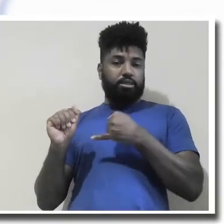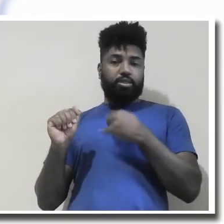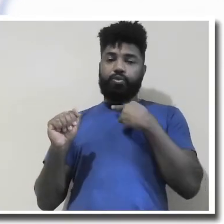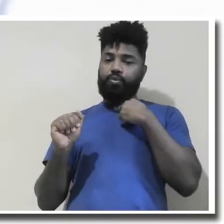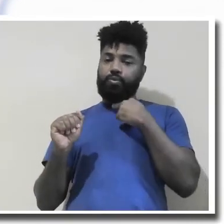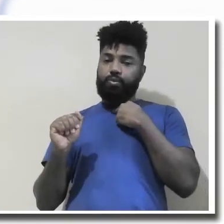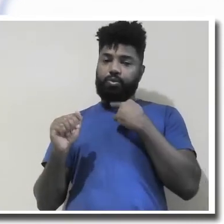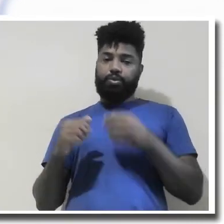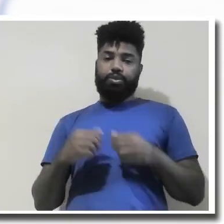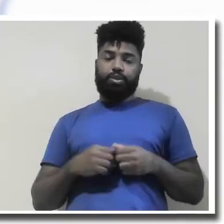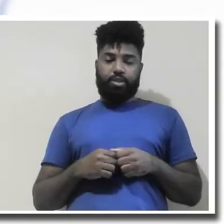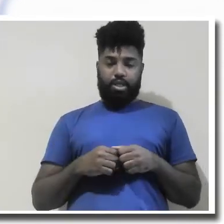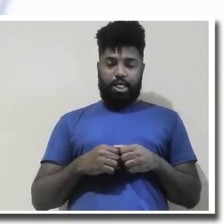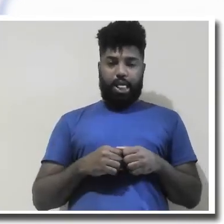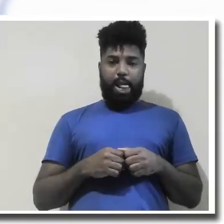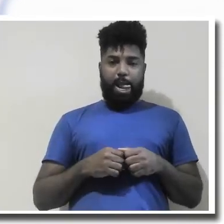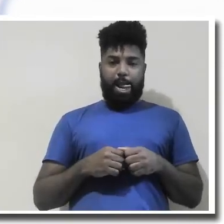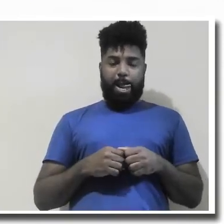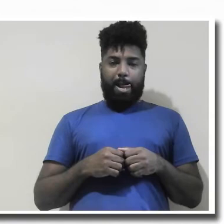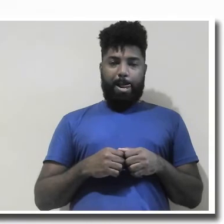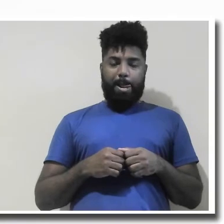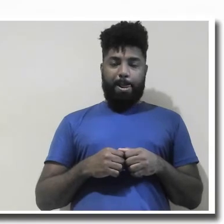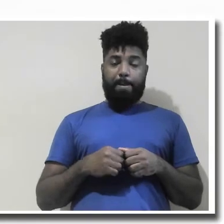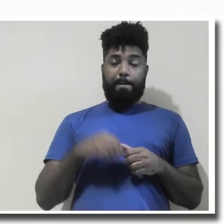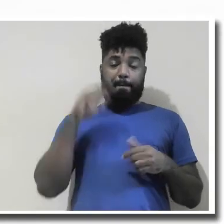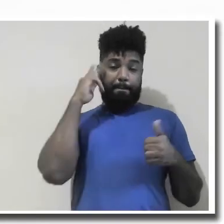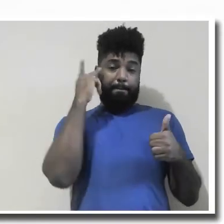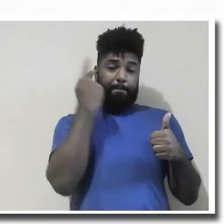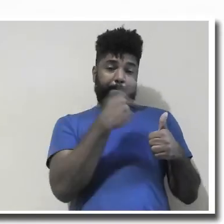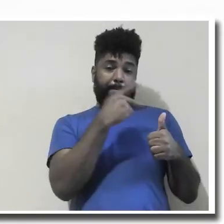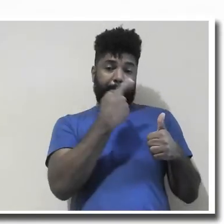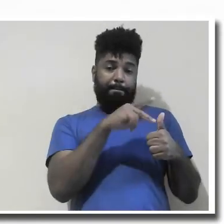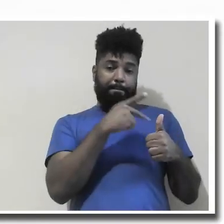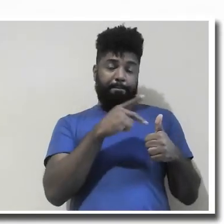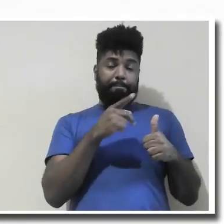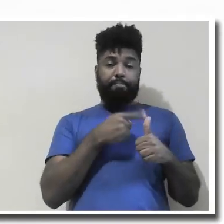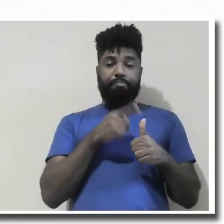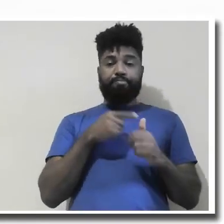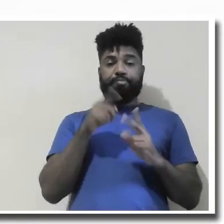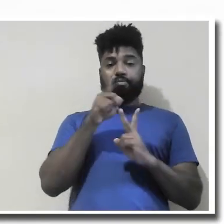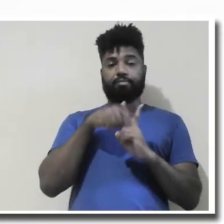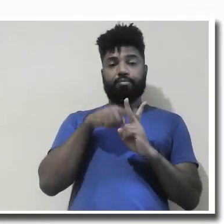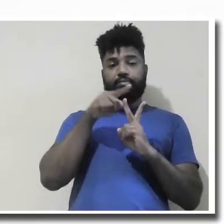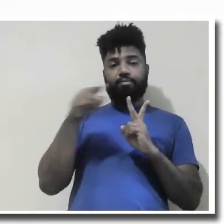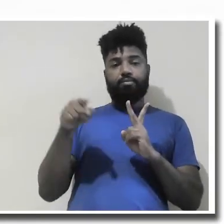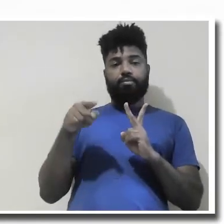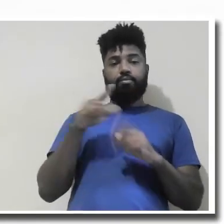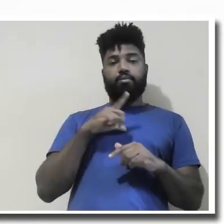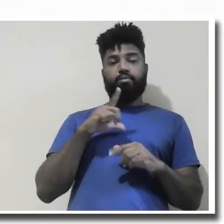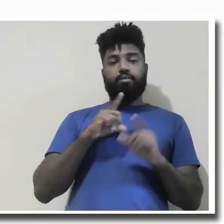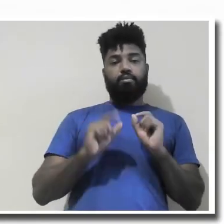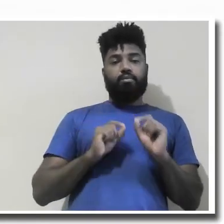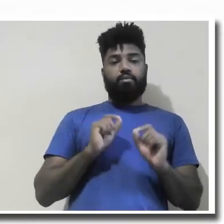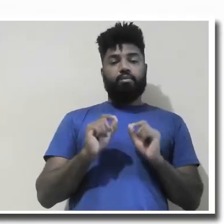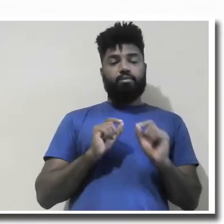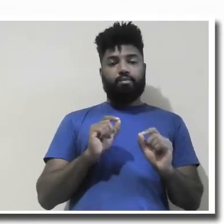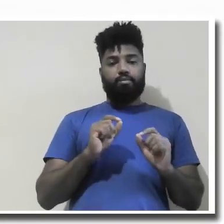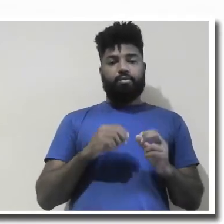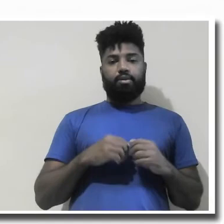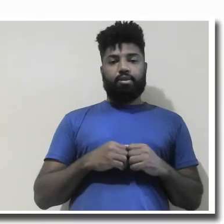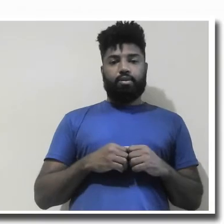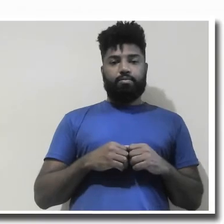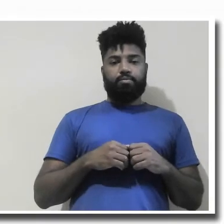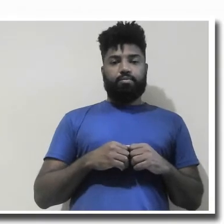negativo. Como primeira propriedade da radiciação, temos que